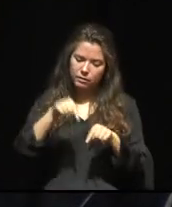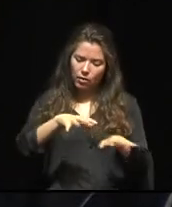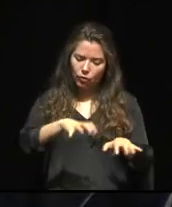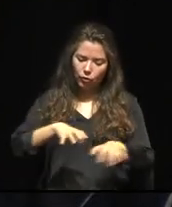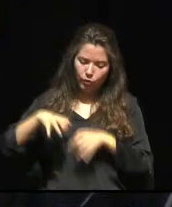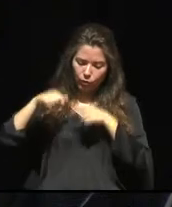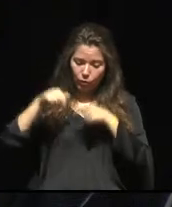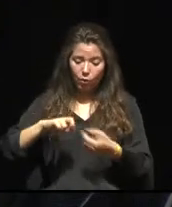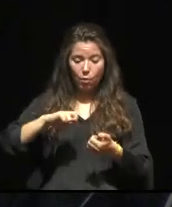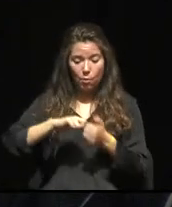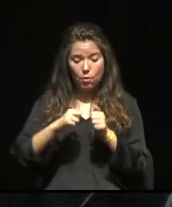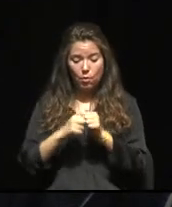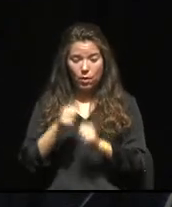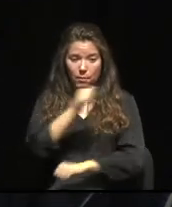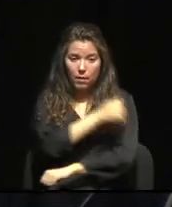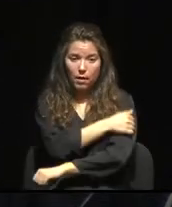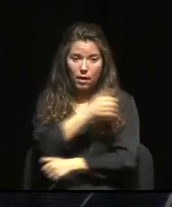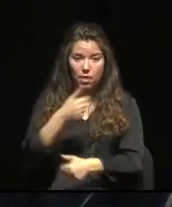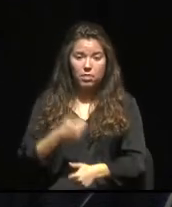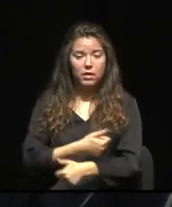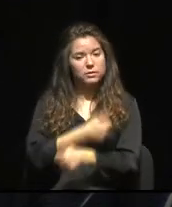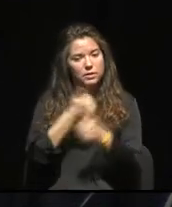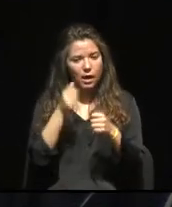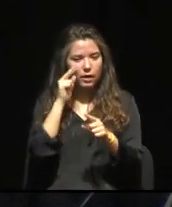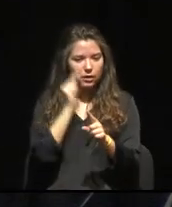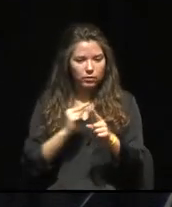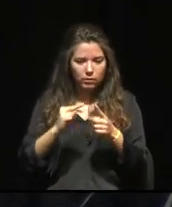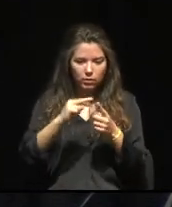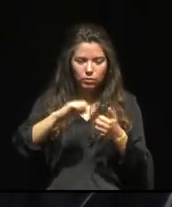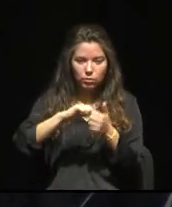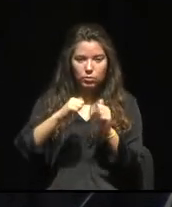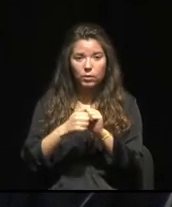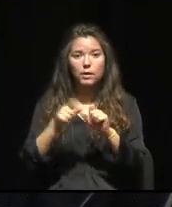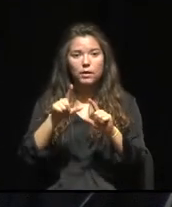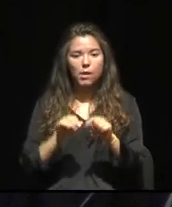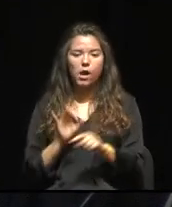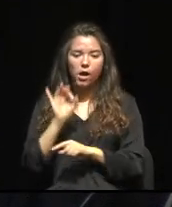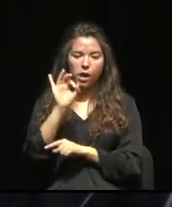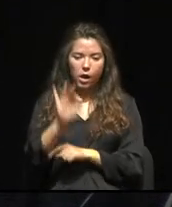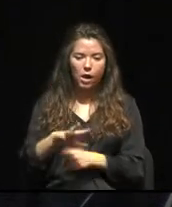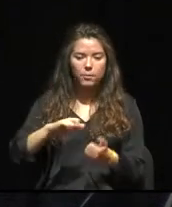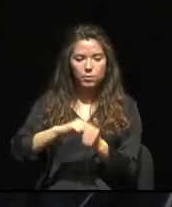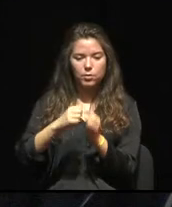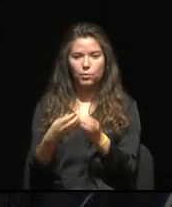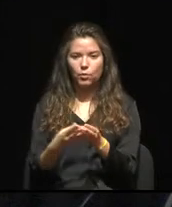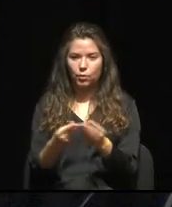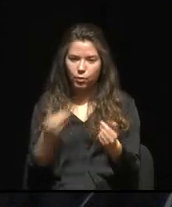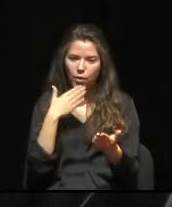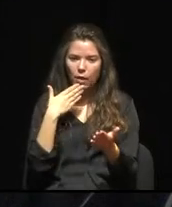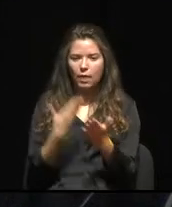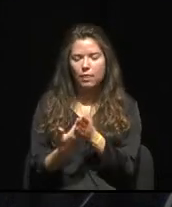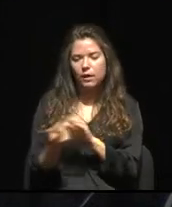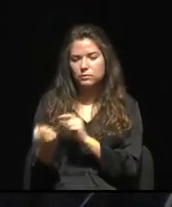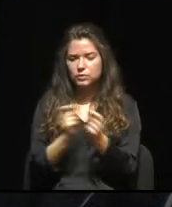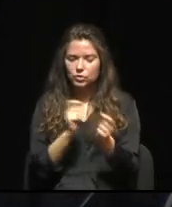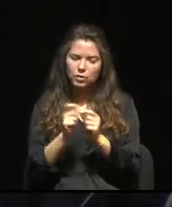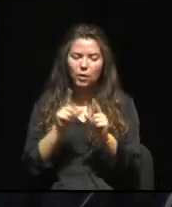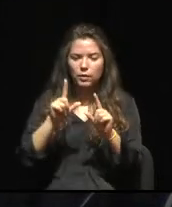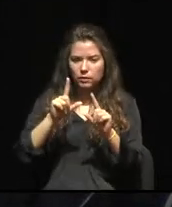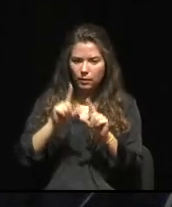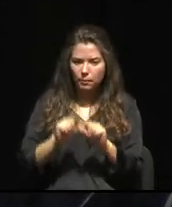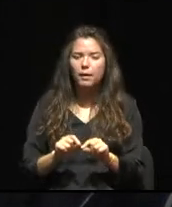a um problema da cidade a sua visão sobre a problemática e contributos para a sua resolução gerando discussão e debate sobre a